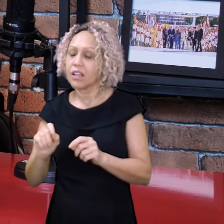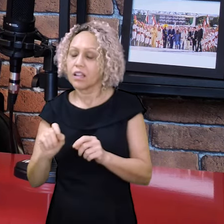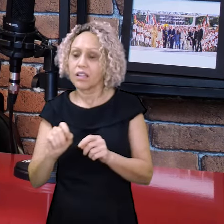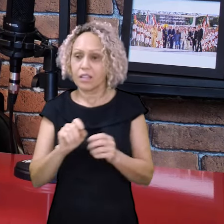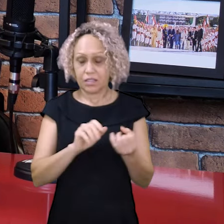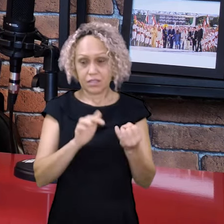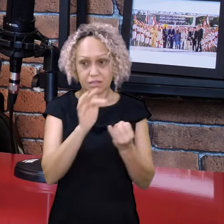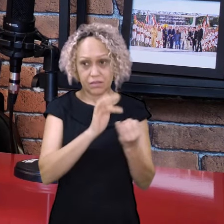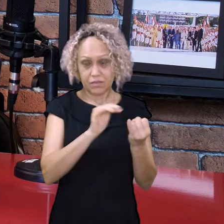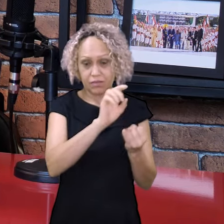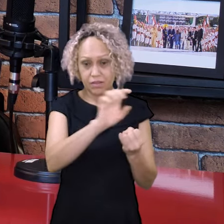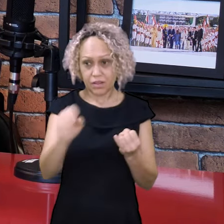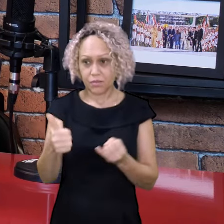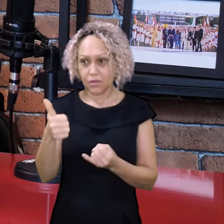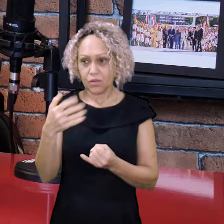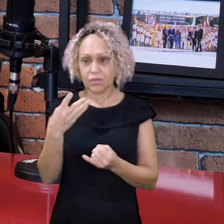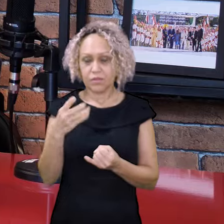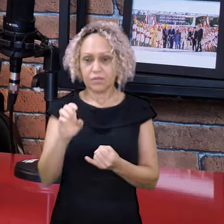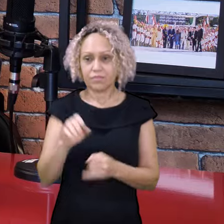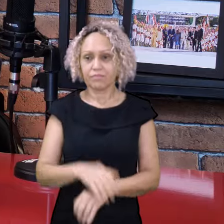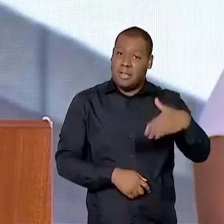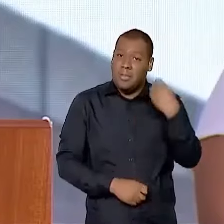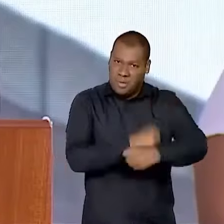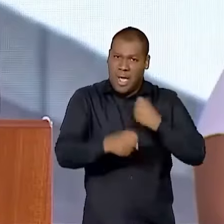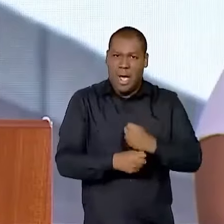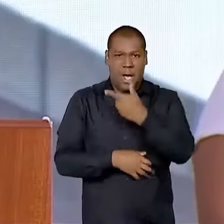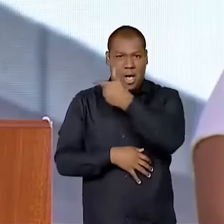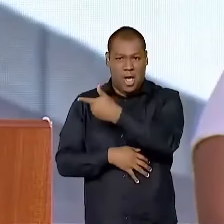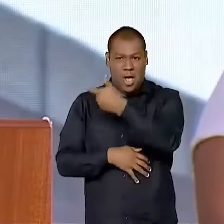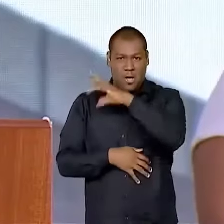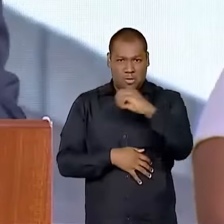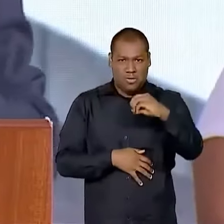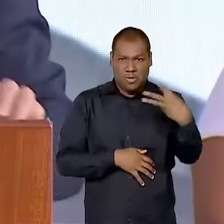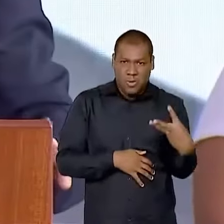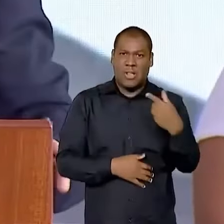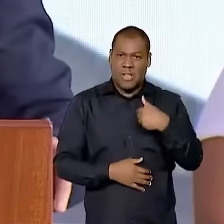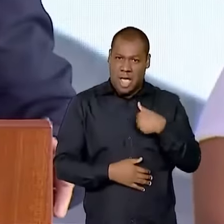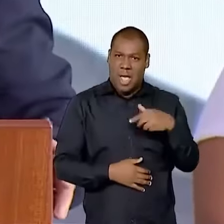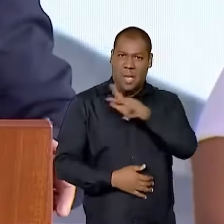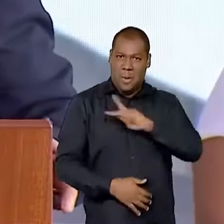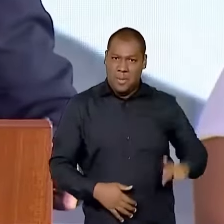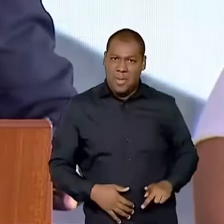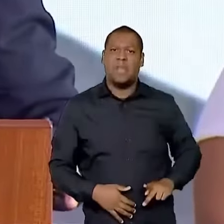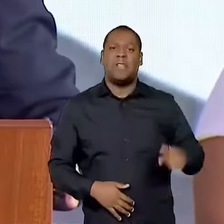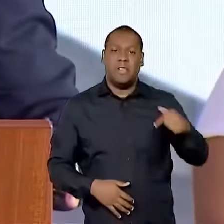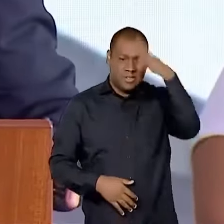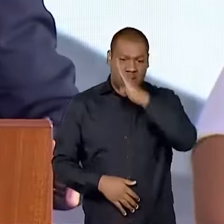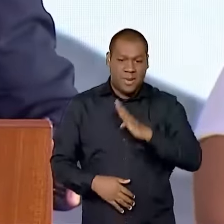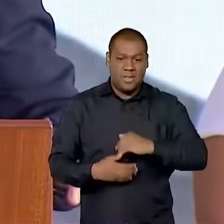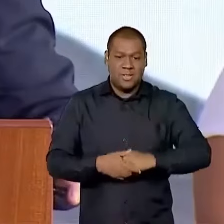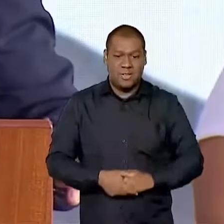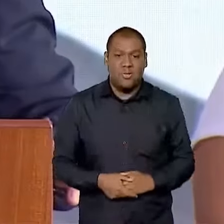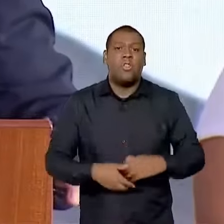oferecerá 1.400 novas vagas. Em quase um século, foram feitas